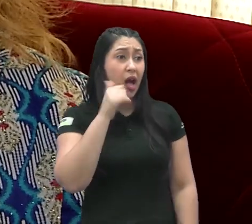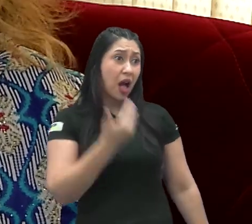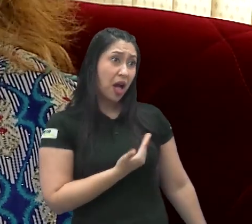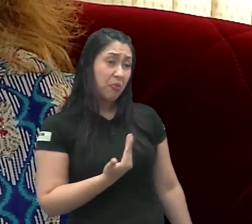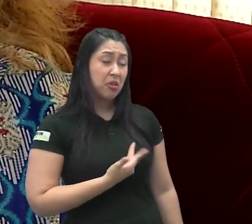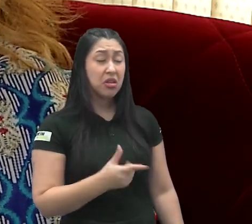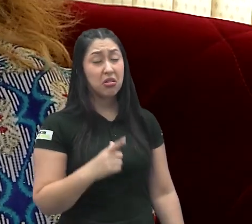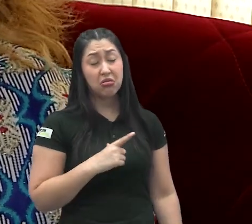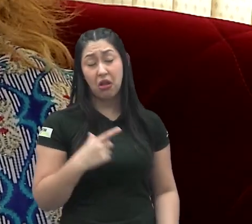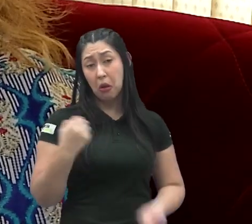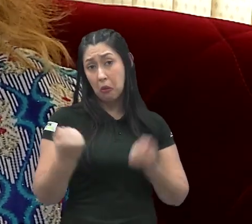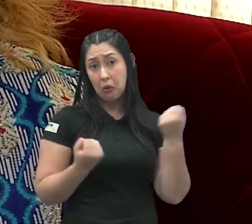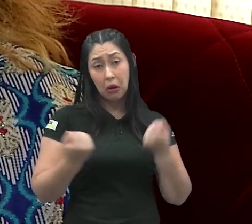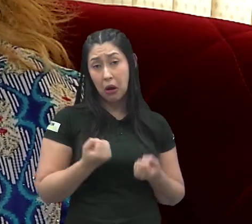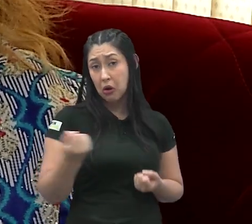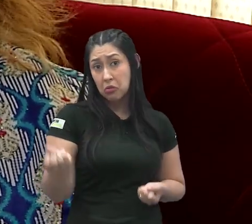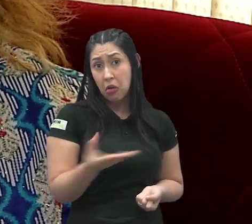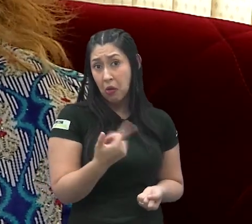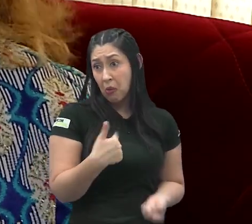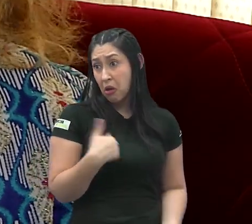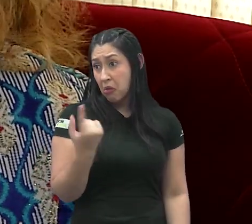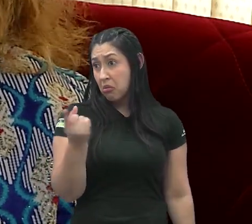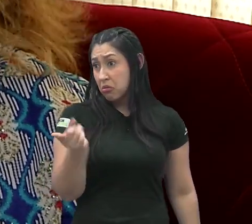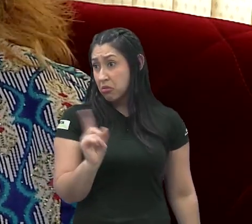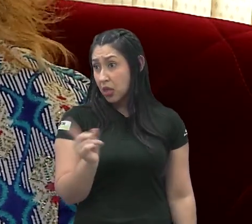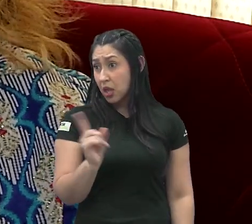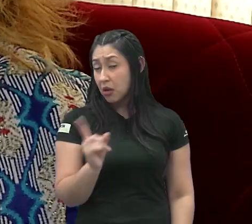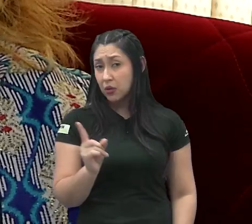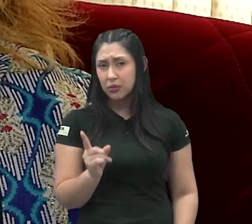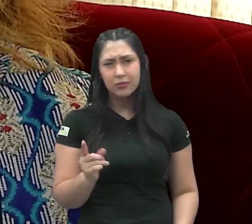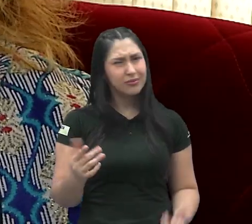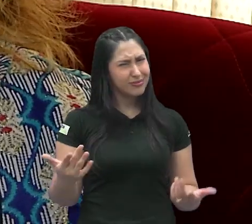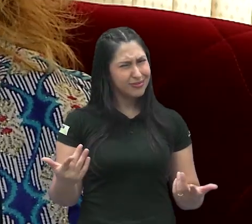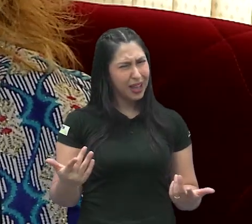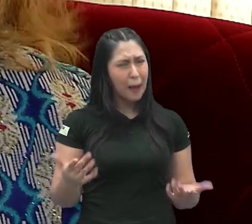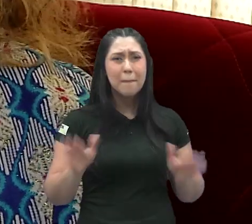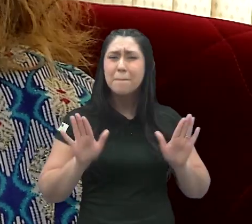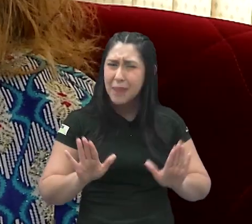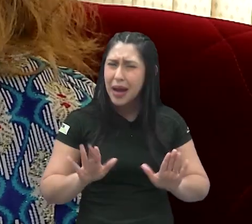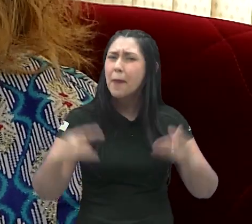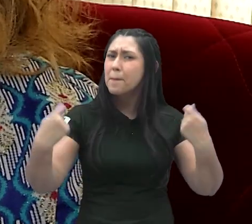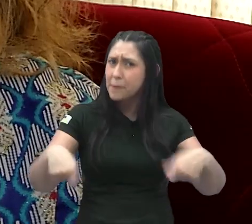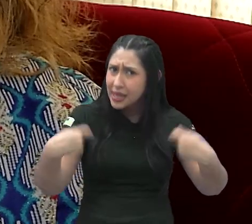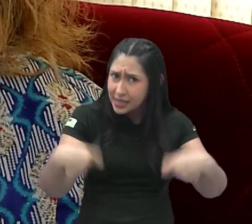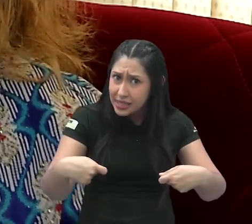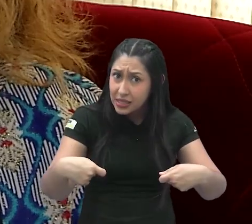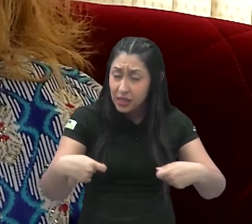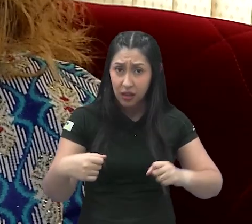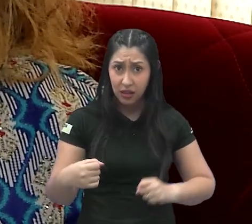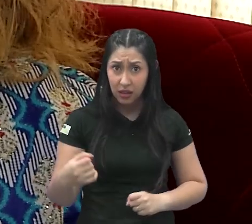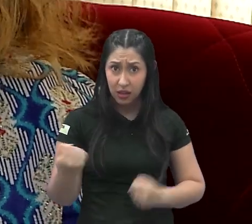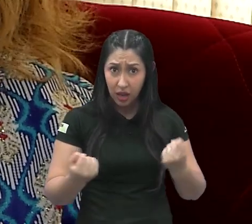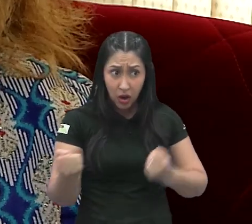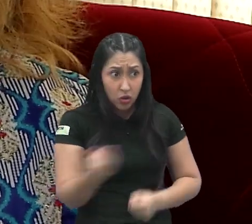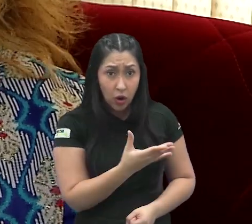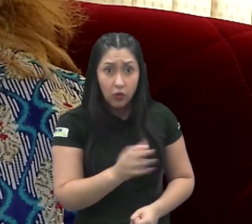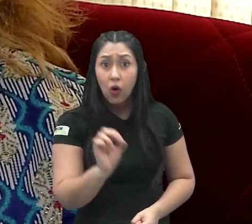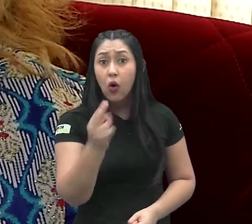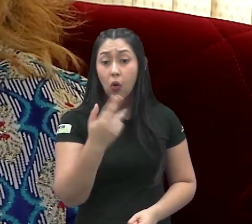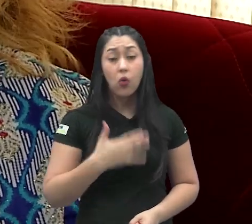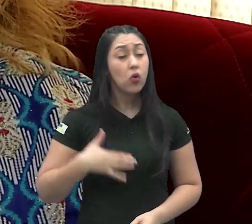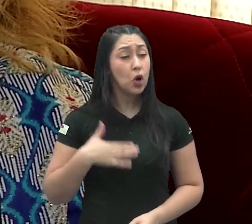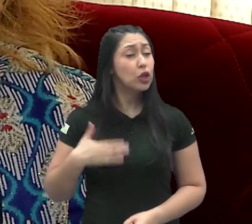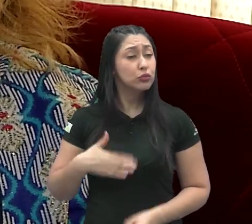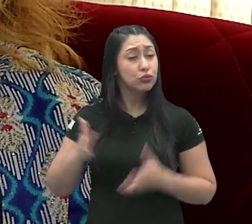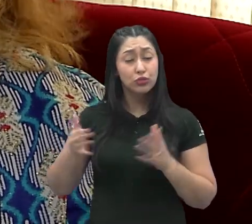minhas amigas todas estão com um carro novo, só eu que não. Eu preciso fazer isso, ou eu gosto do carro que eu